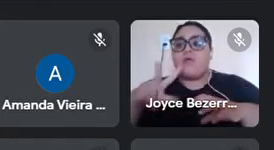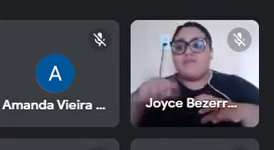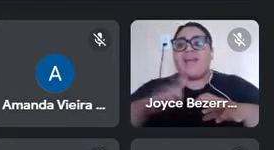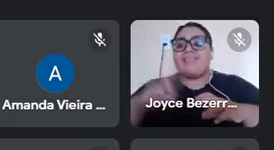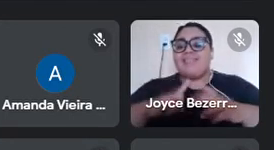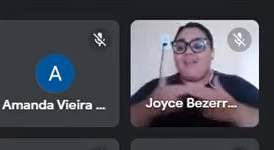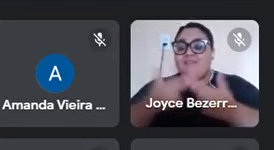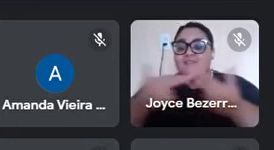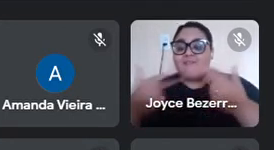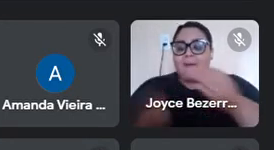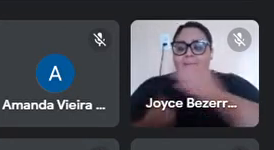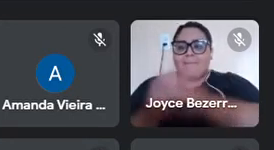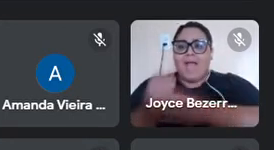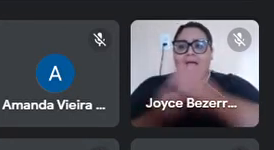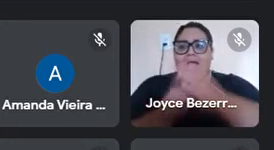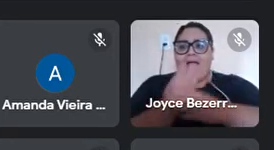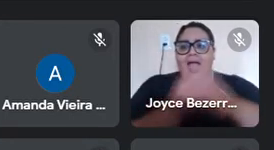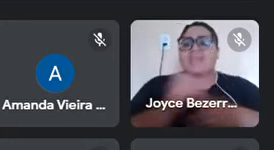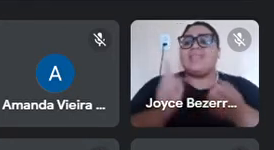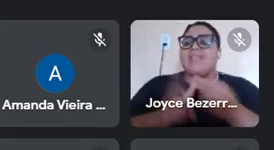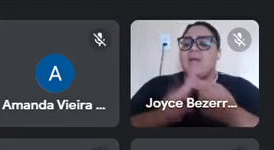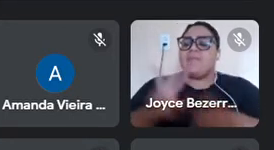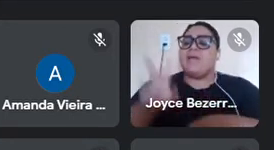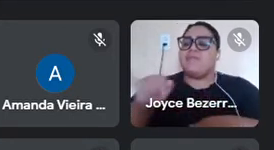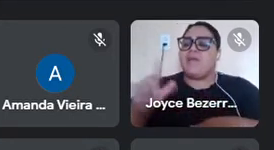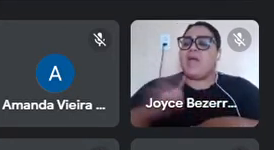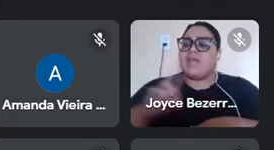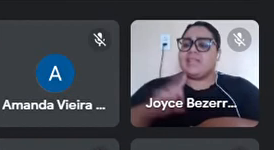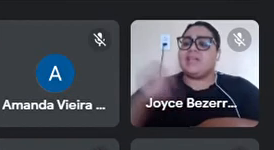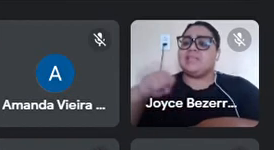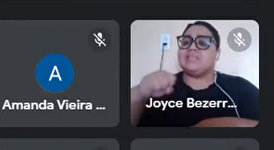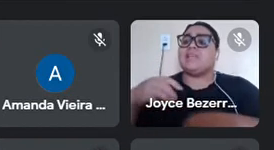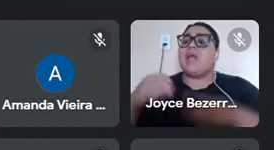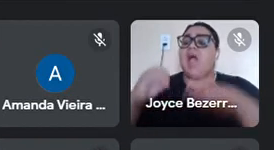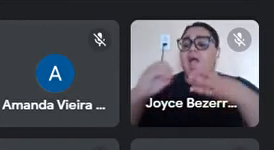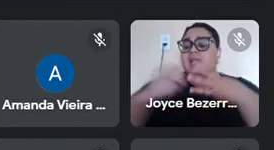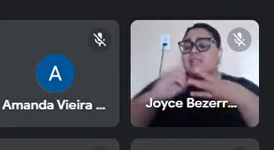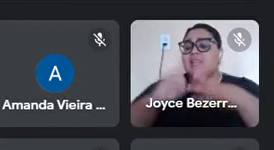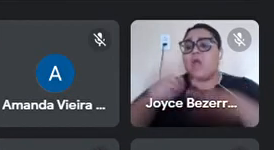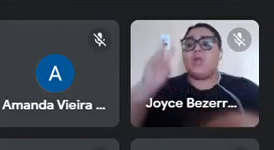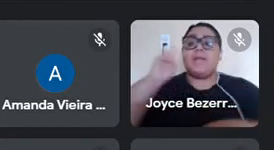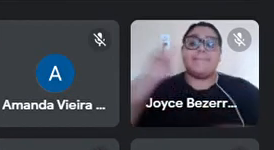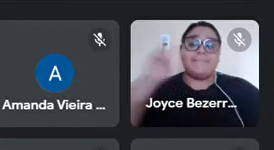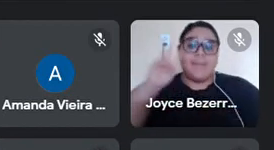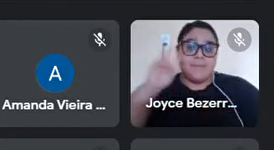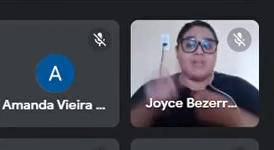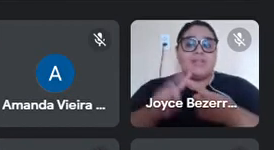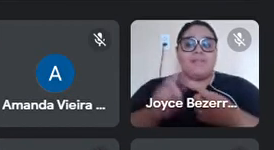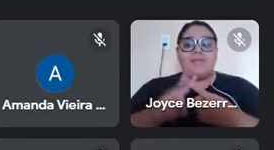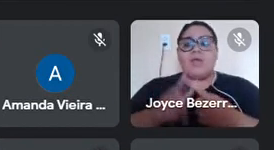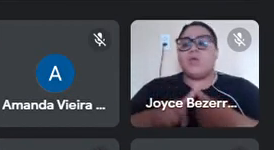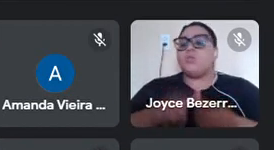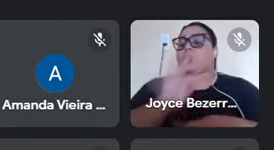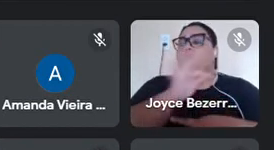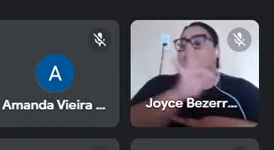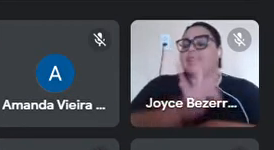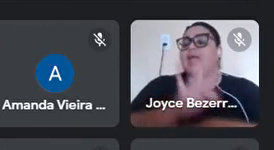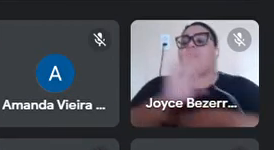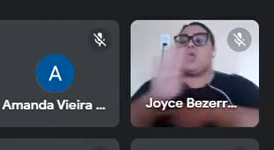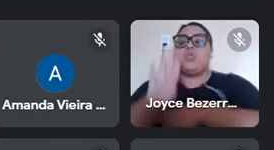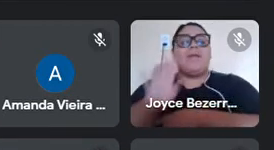né? E vão gerar também as células de memória, tanto os linfócitos T quanto os linfócitos B. Isso é a nossa